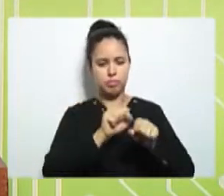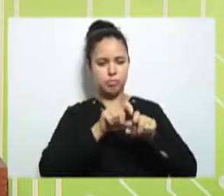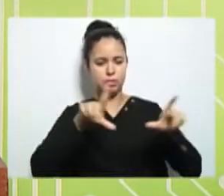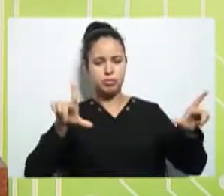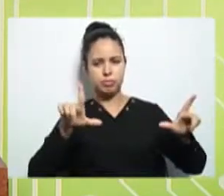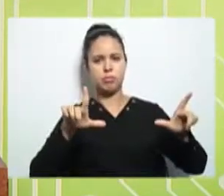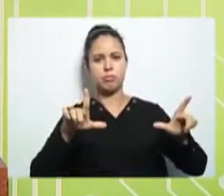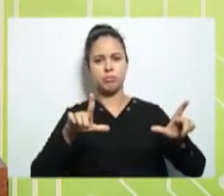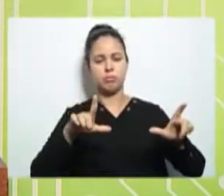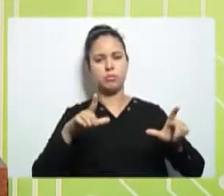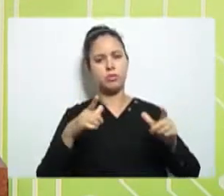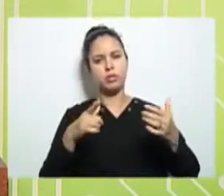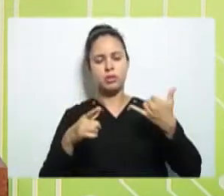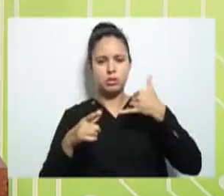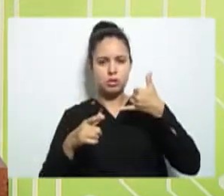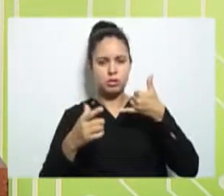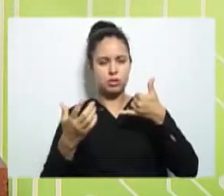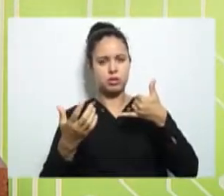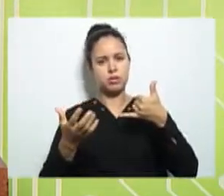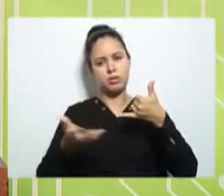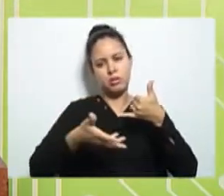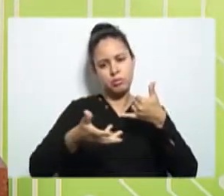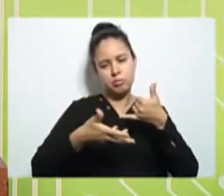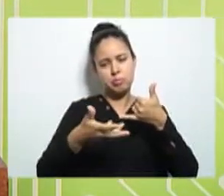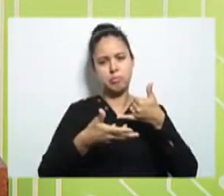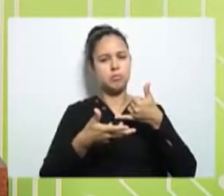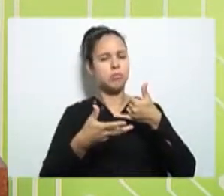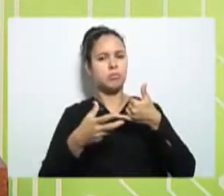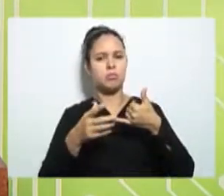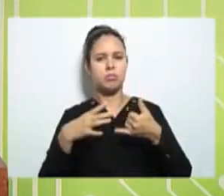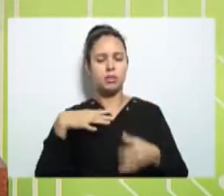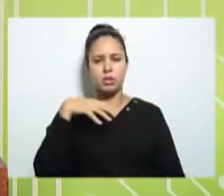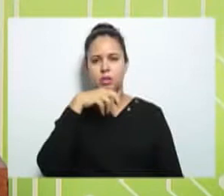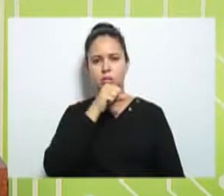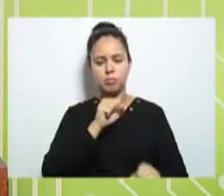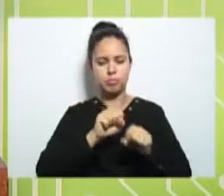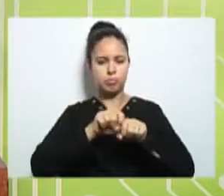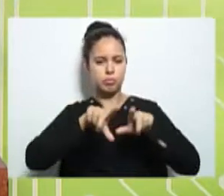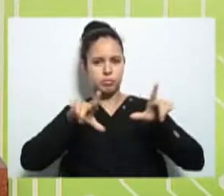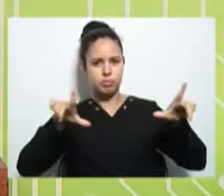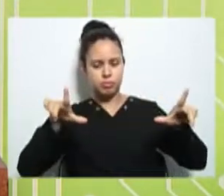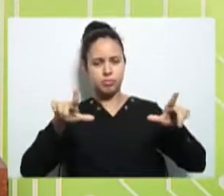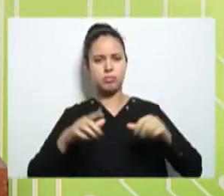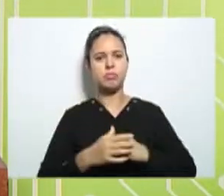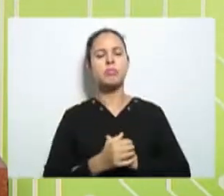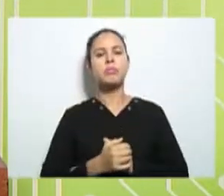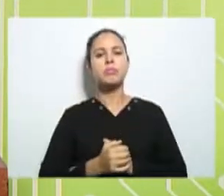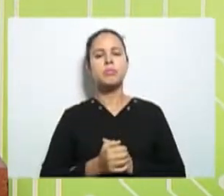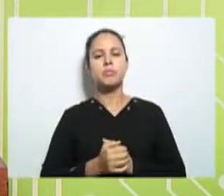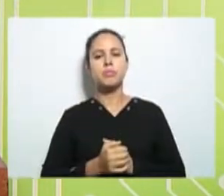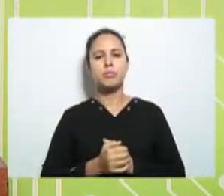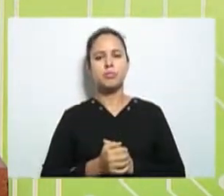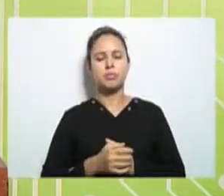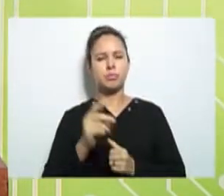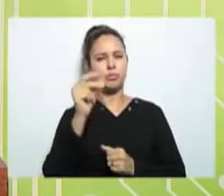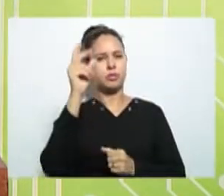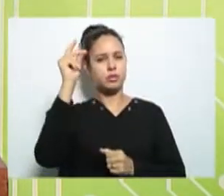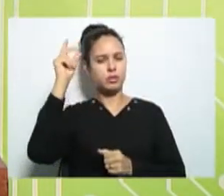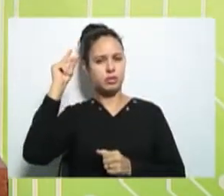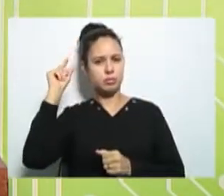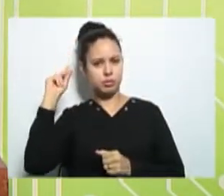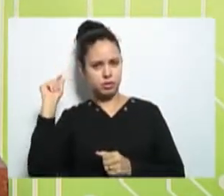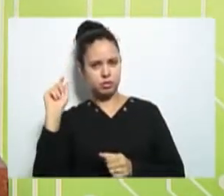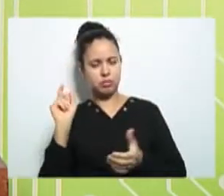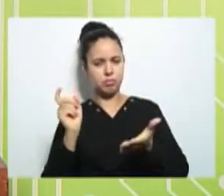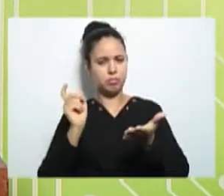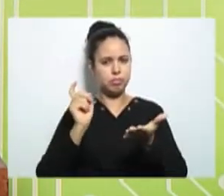Celulares rápidos, né, potentes. Antigamente você clicava você nem conseguia clicar, tá? Mas vamos supor que você clicava num link